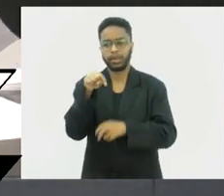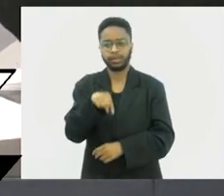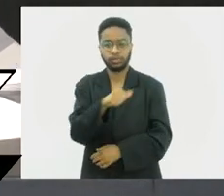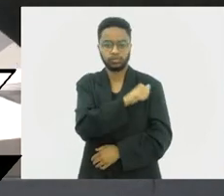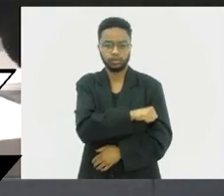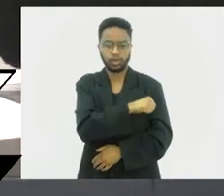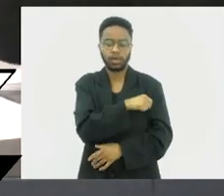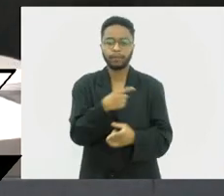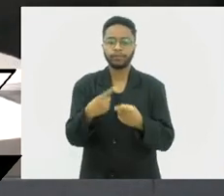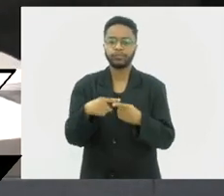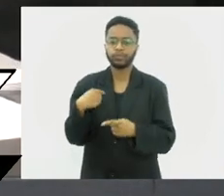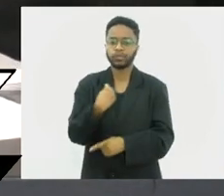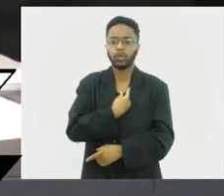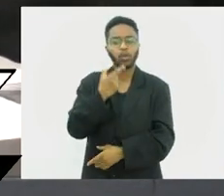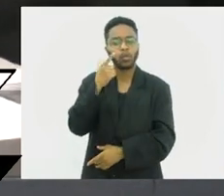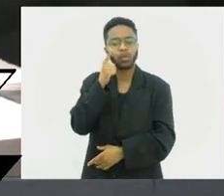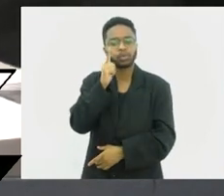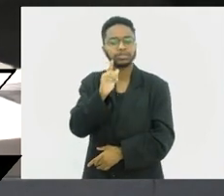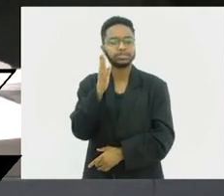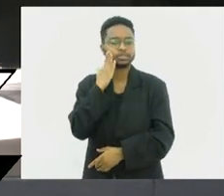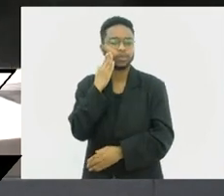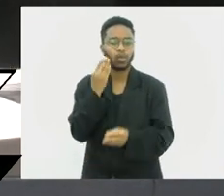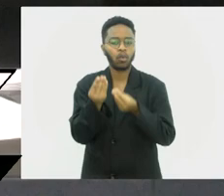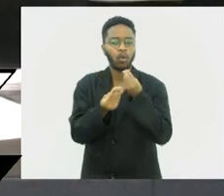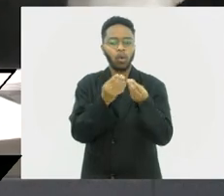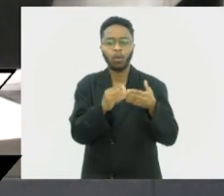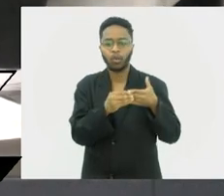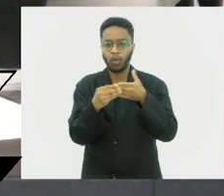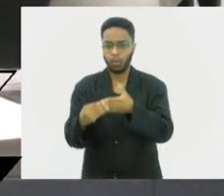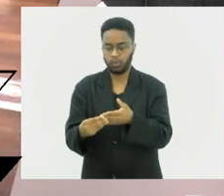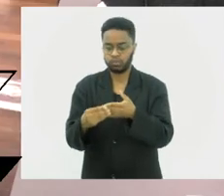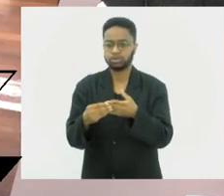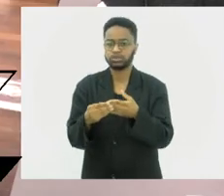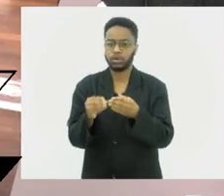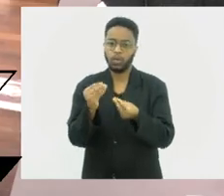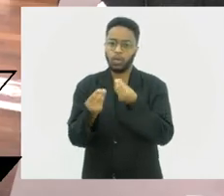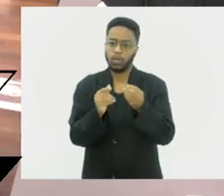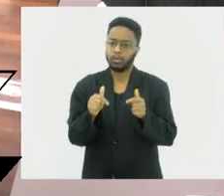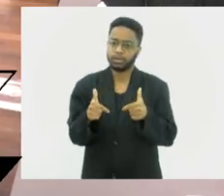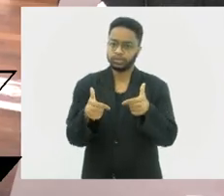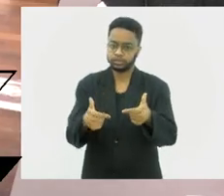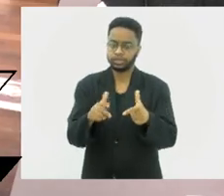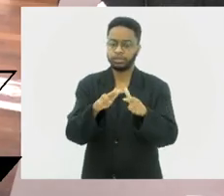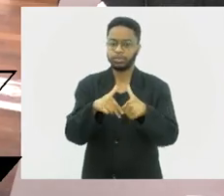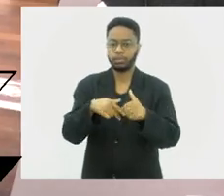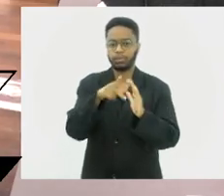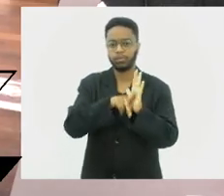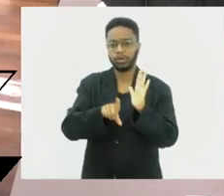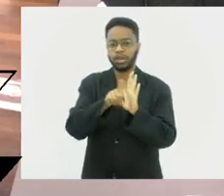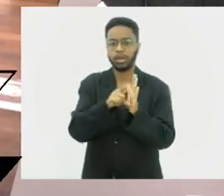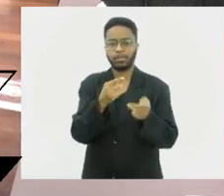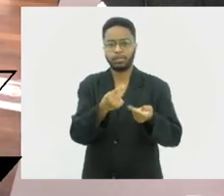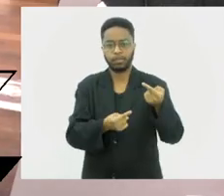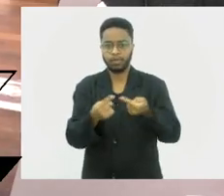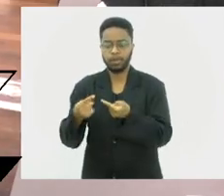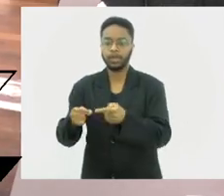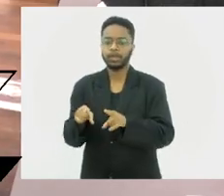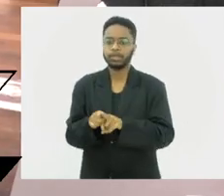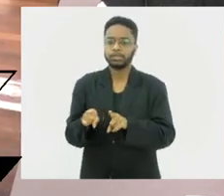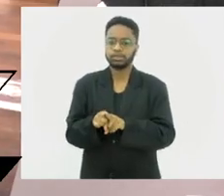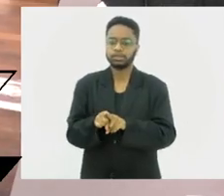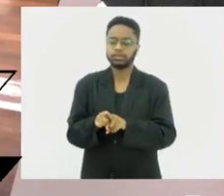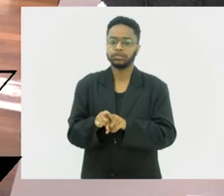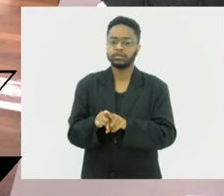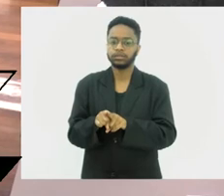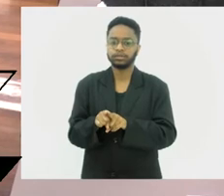gente possa ter um norte de como conduzir a tramitação desses projetos de lei e, eventualmente,